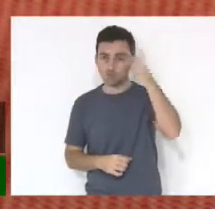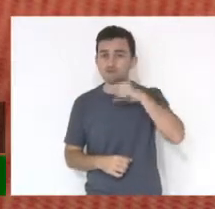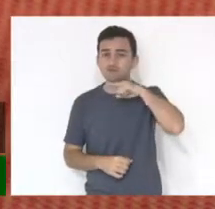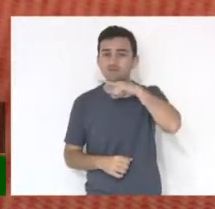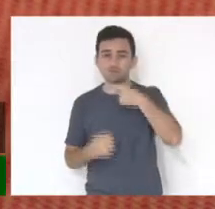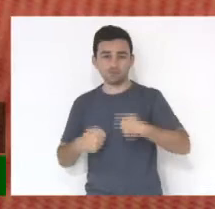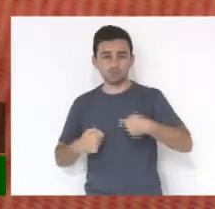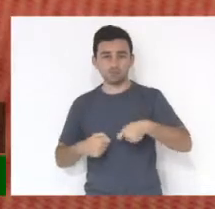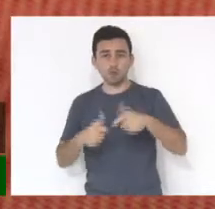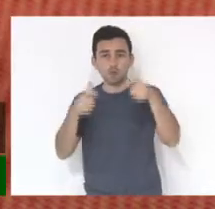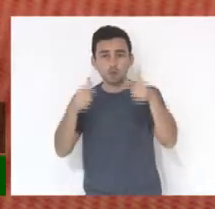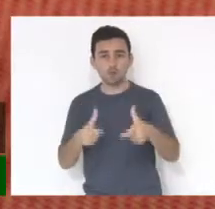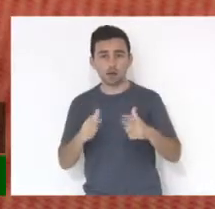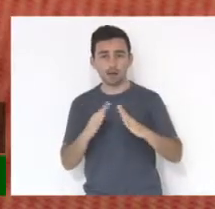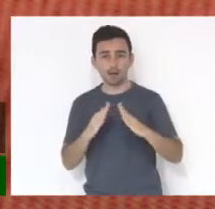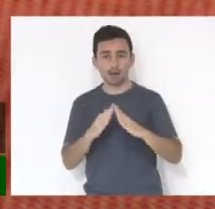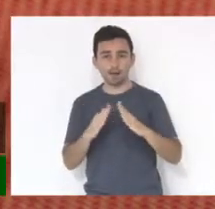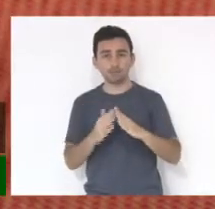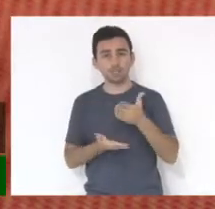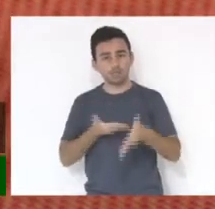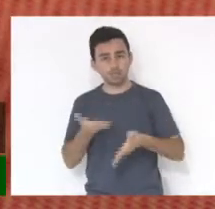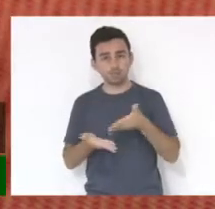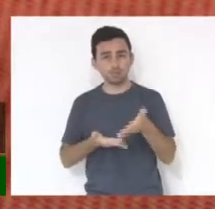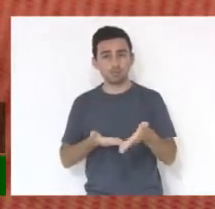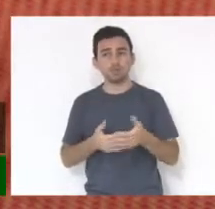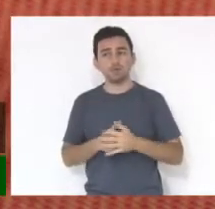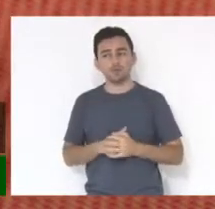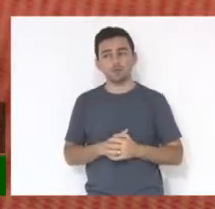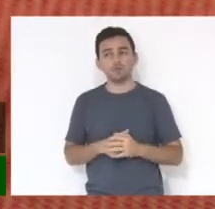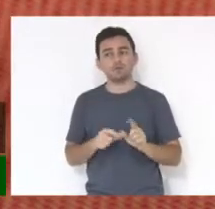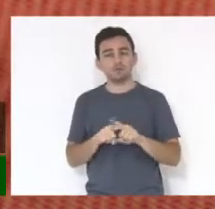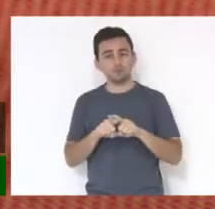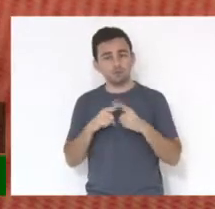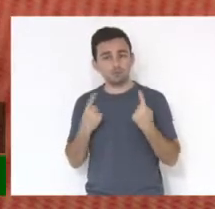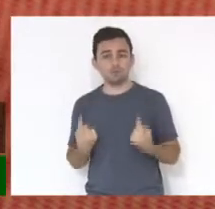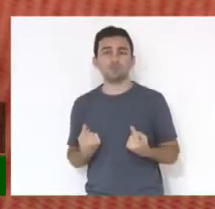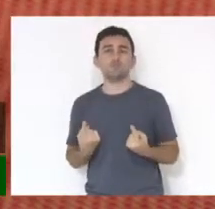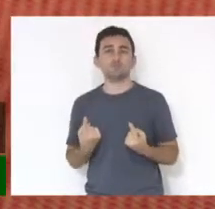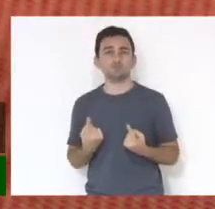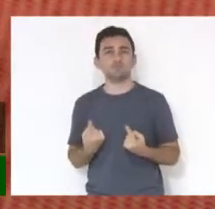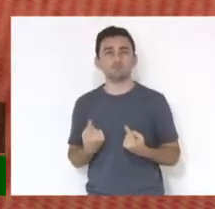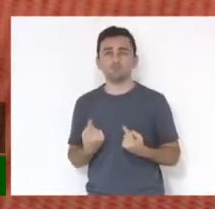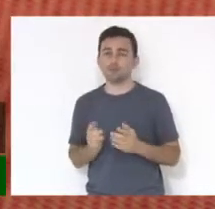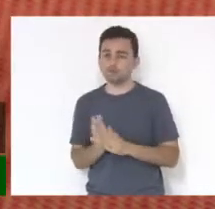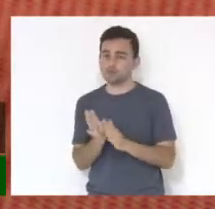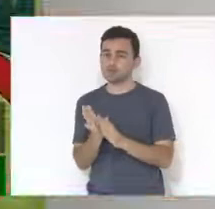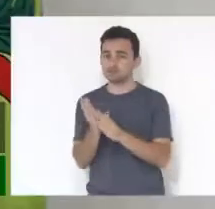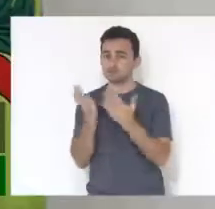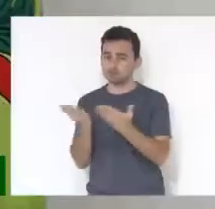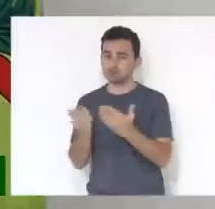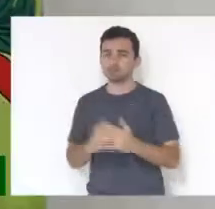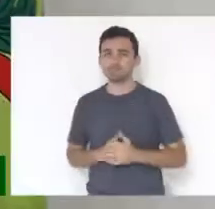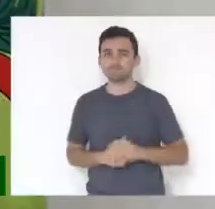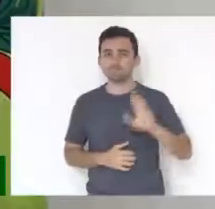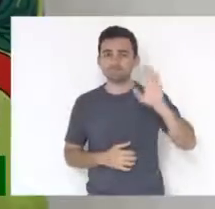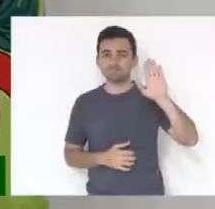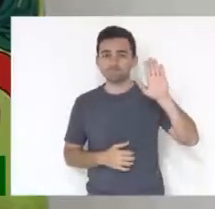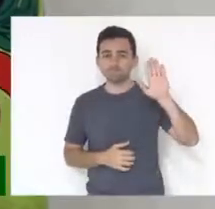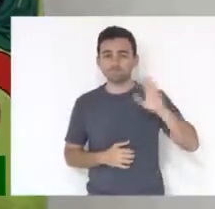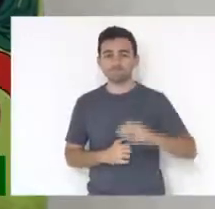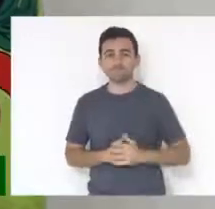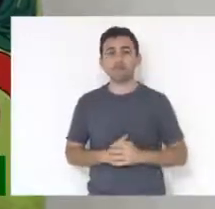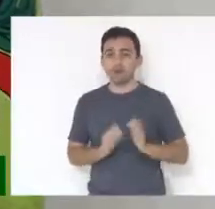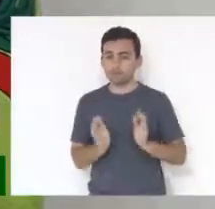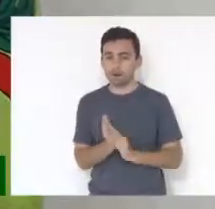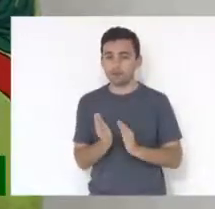tratamento. Parabéns, deputada, tá? E coaduno com a tua ideia. Obrigada. Concede a parte? Com certeza.